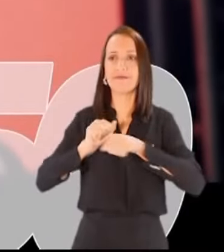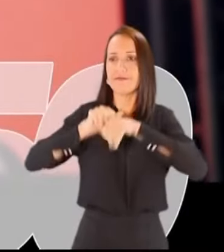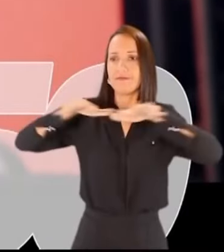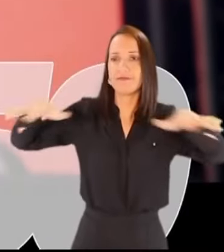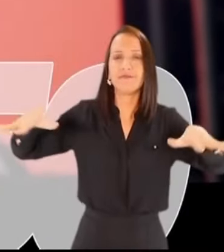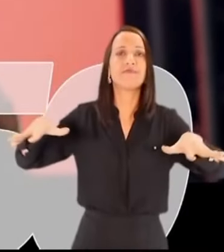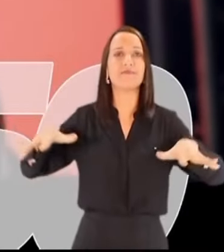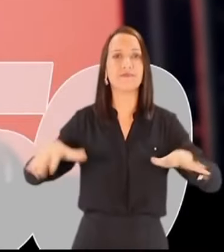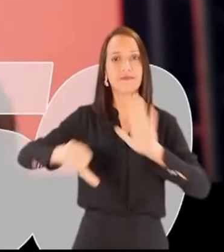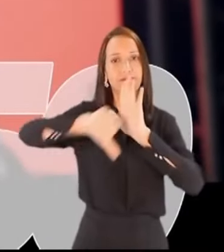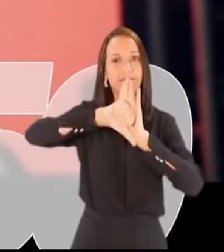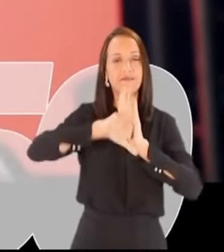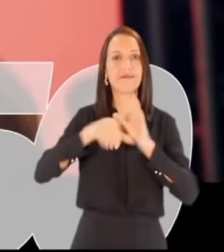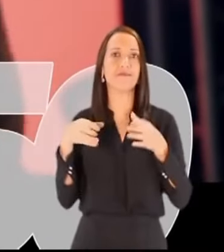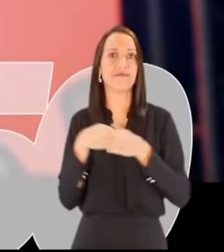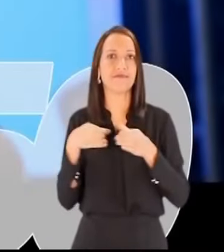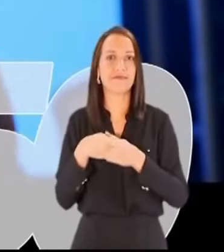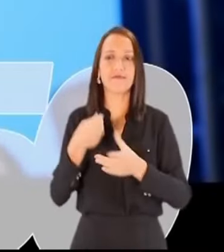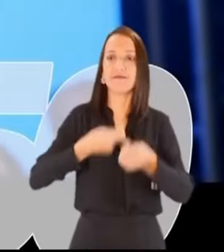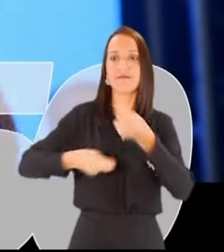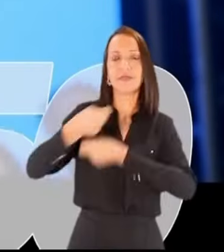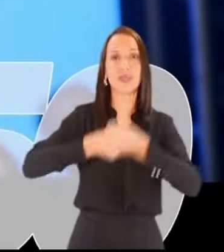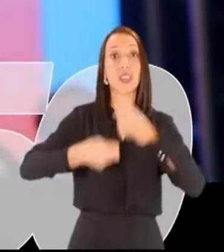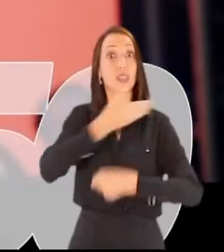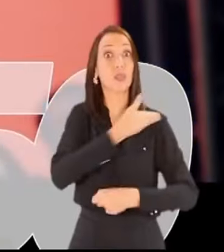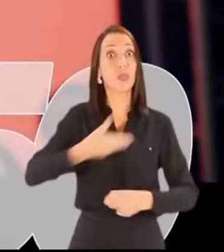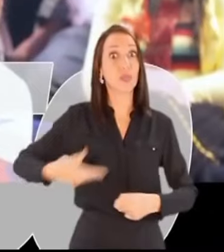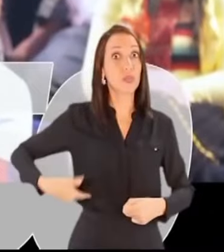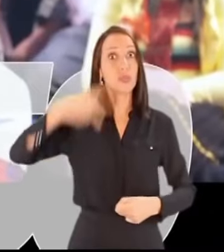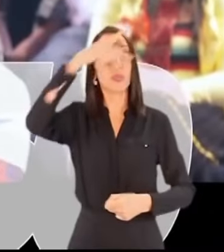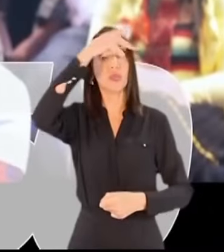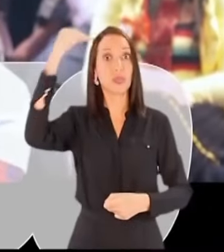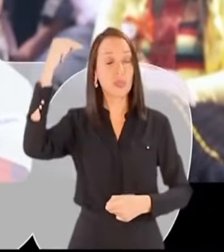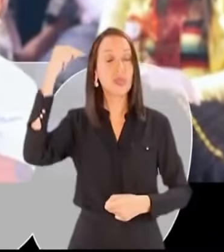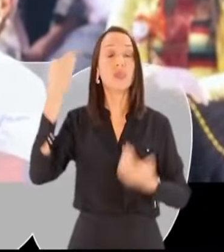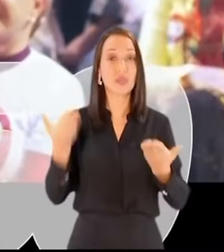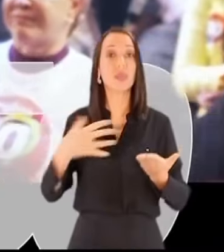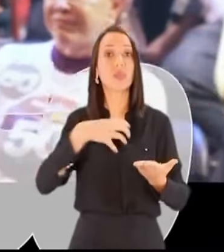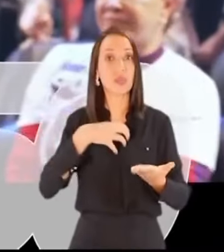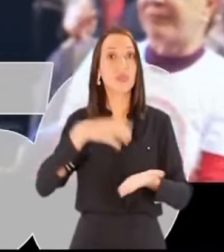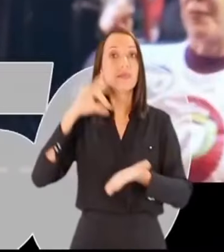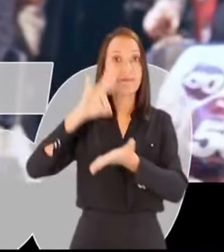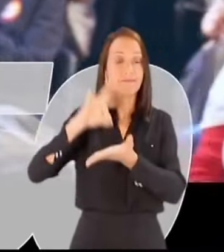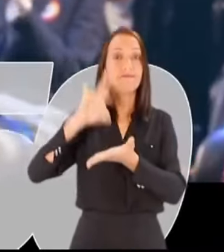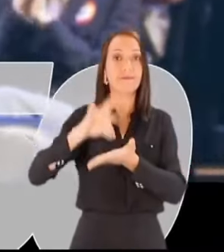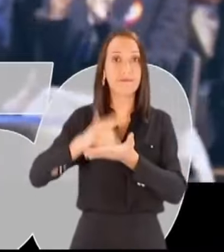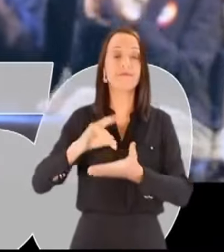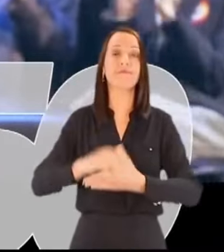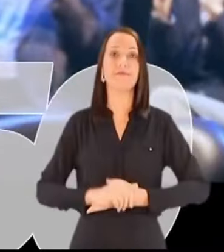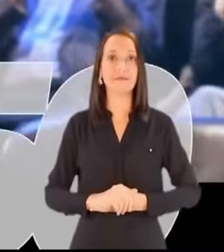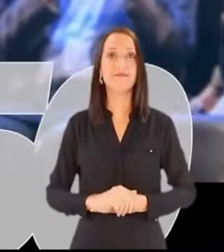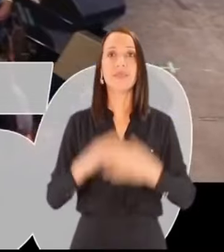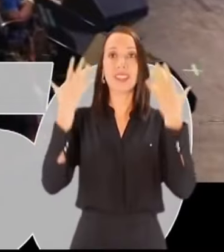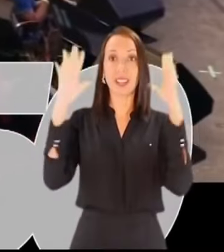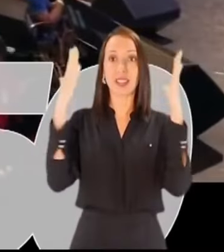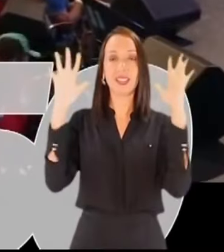infiltração do crime organizado nos negócios públicos de uma maneira definitiva.